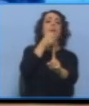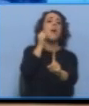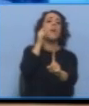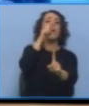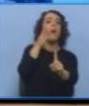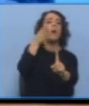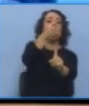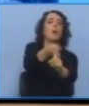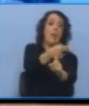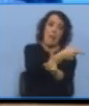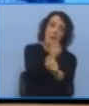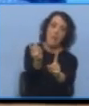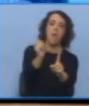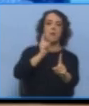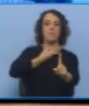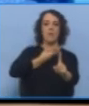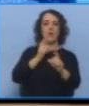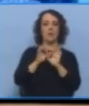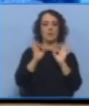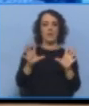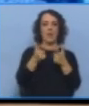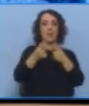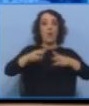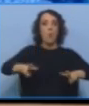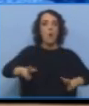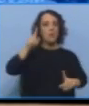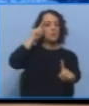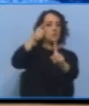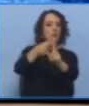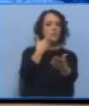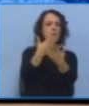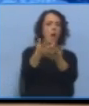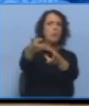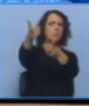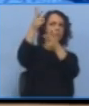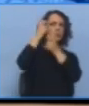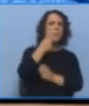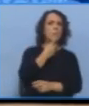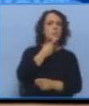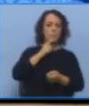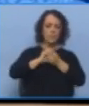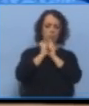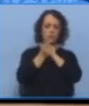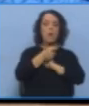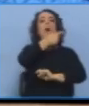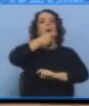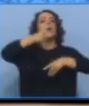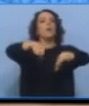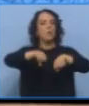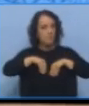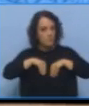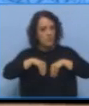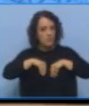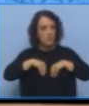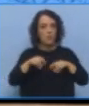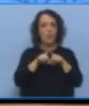é a linguagem que temos que usar. E esta linguagem tem que ser entendível e tem que causar impacto e que tem que transformar. E tem que comprometer. Portanto, isto é